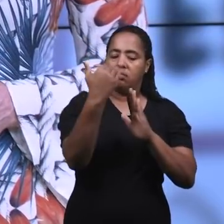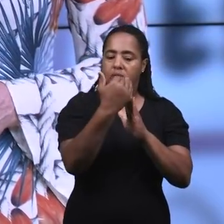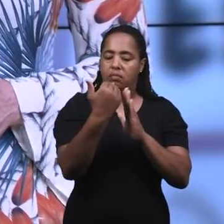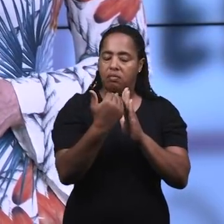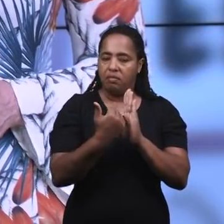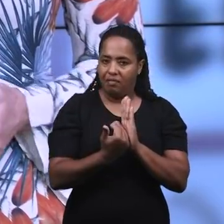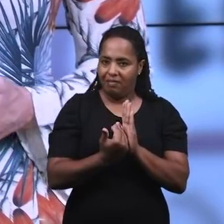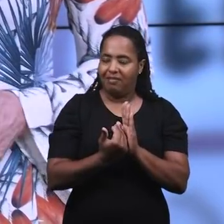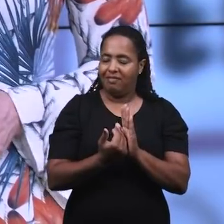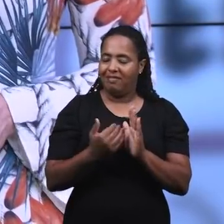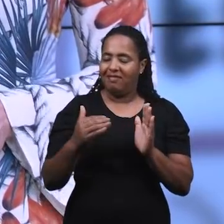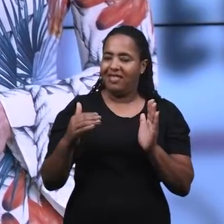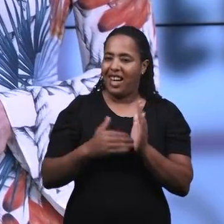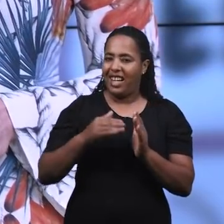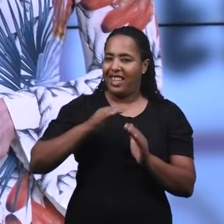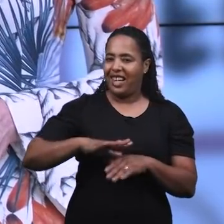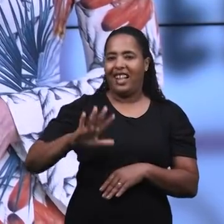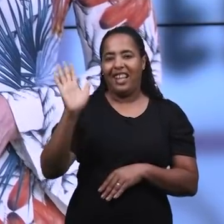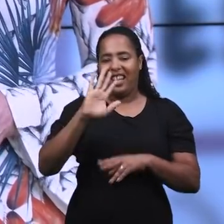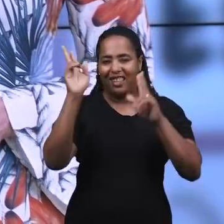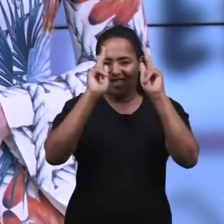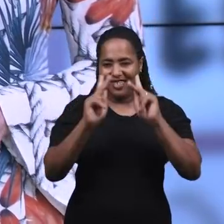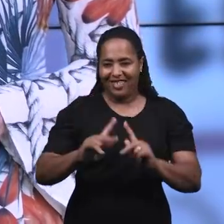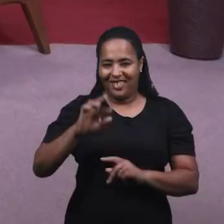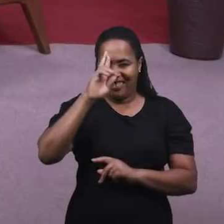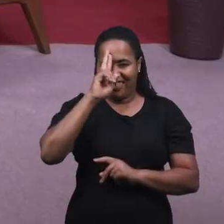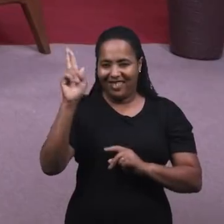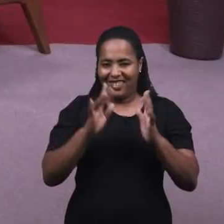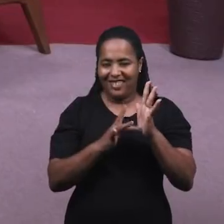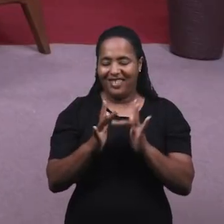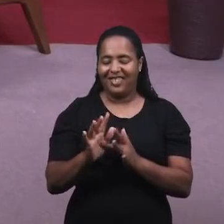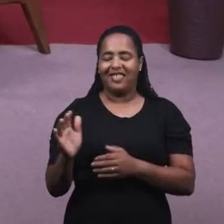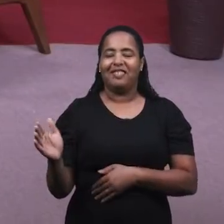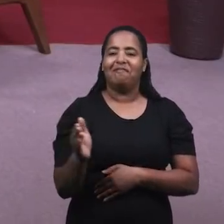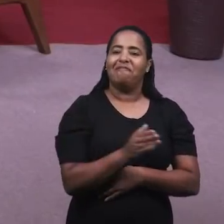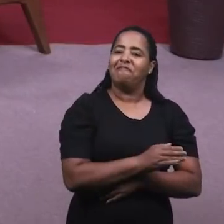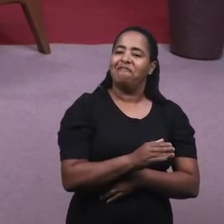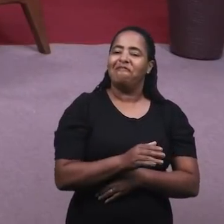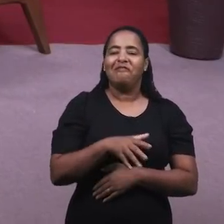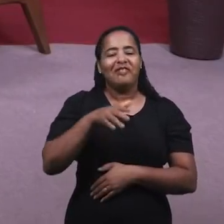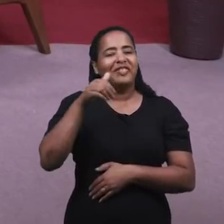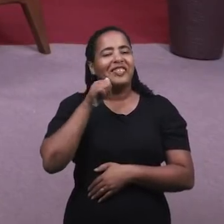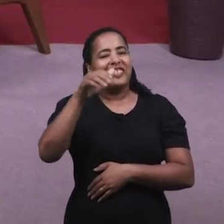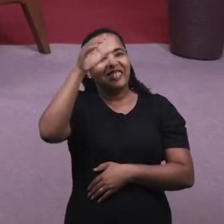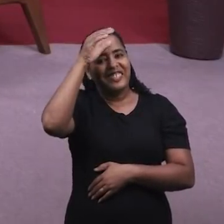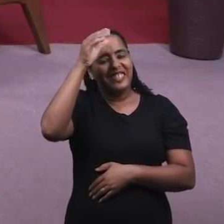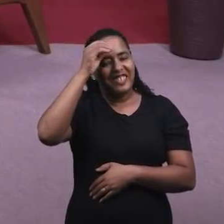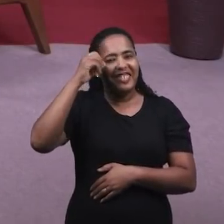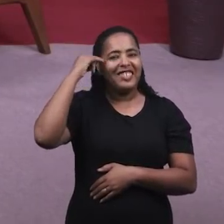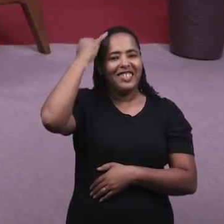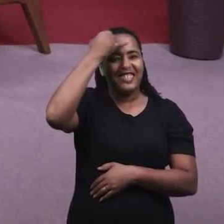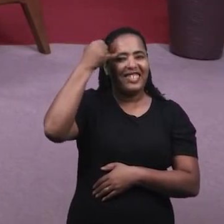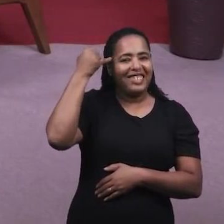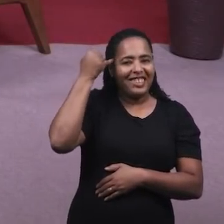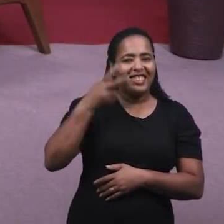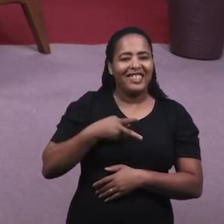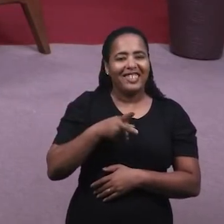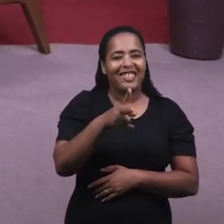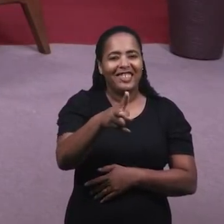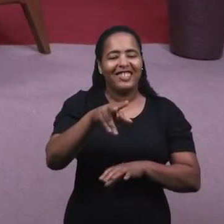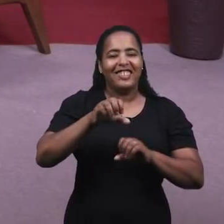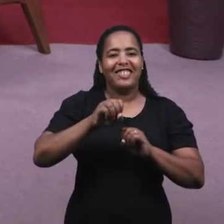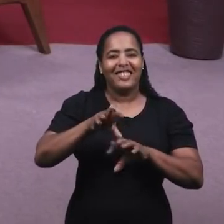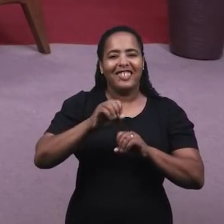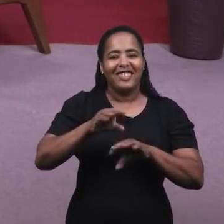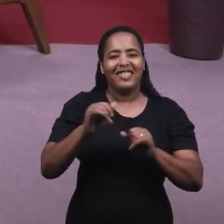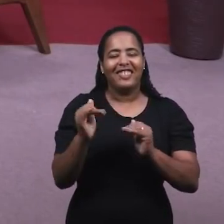episódio. Até lá, a paz do Senhor Jesus. E a tia Janaína continua com o ensino do louvor quando